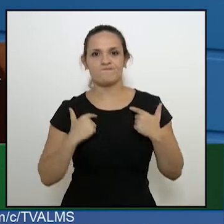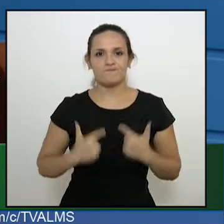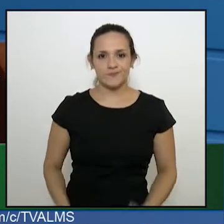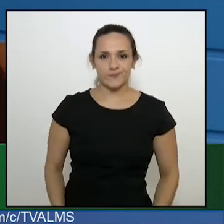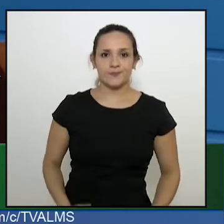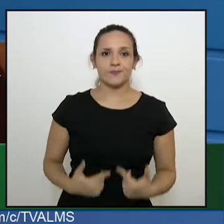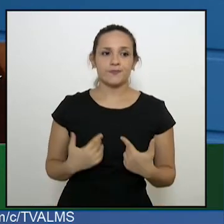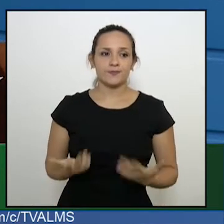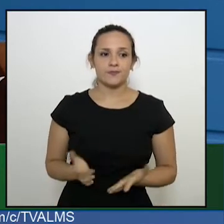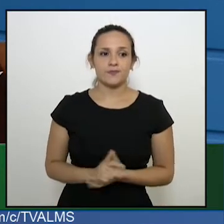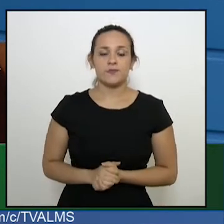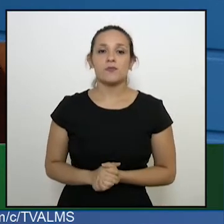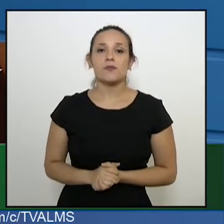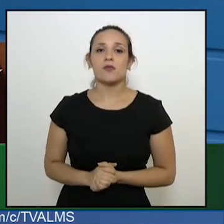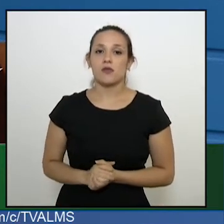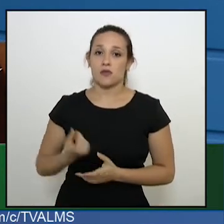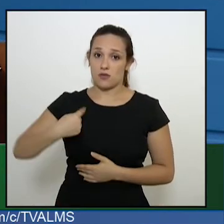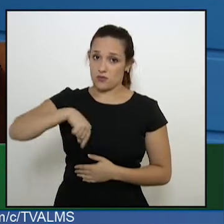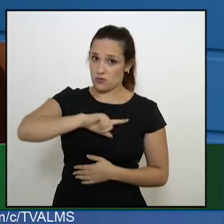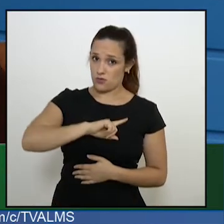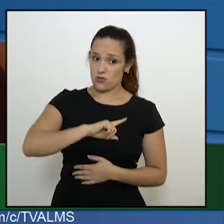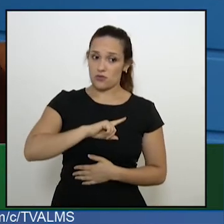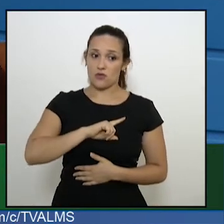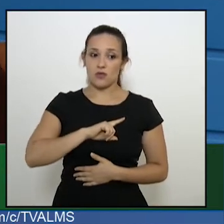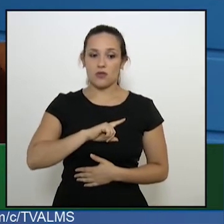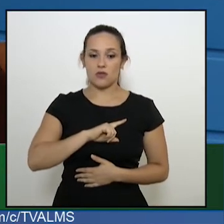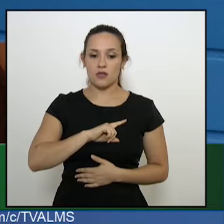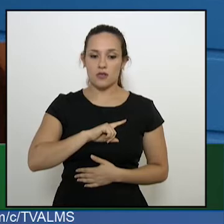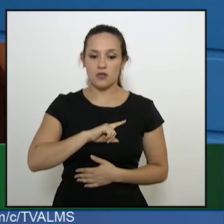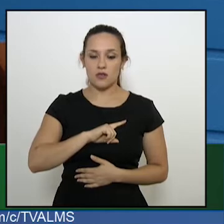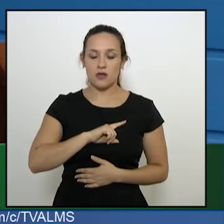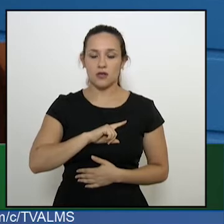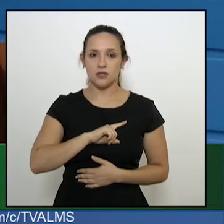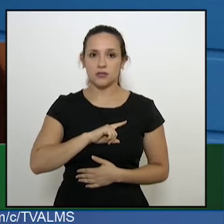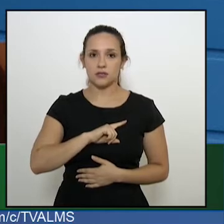E nós temos aqui